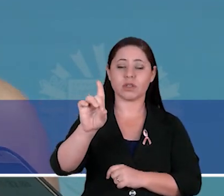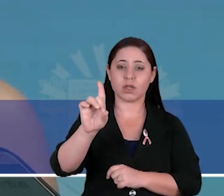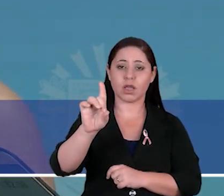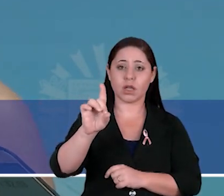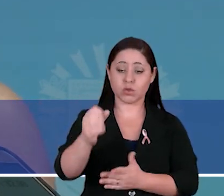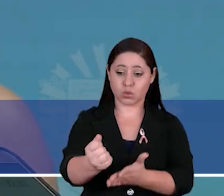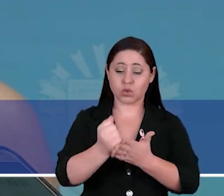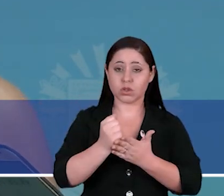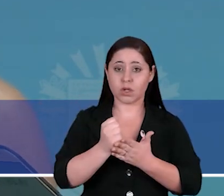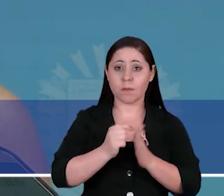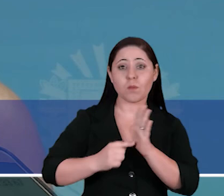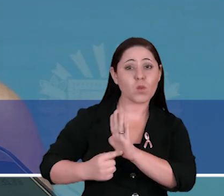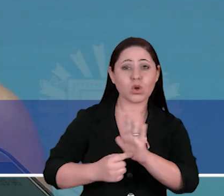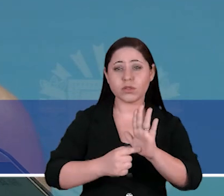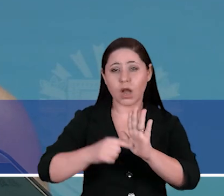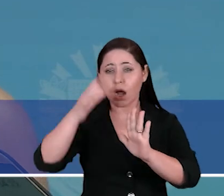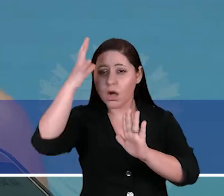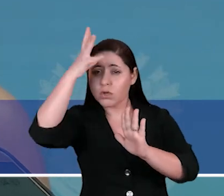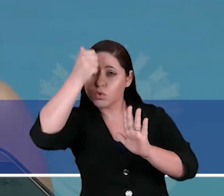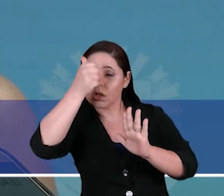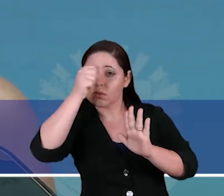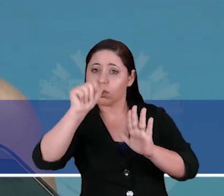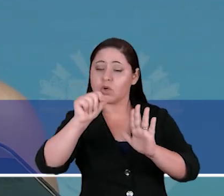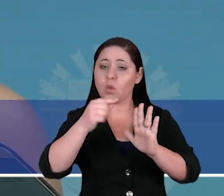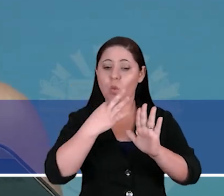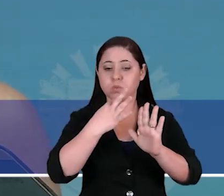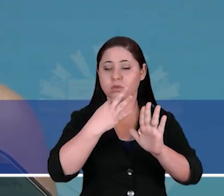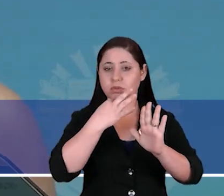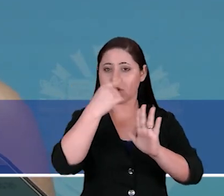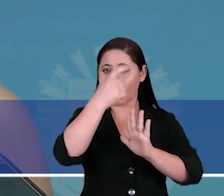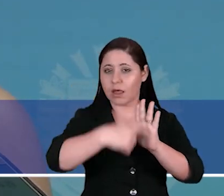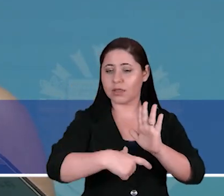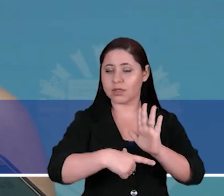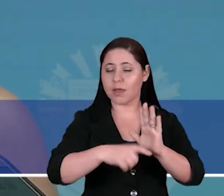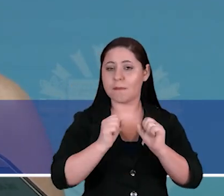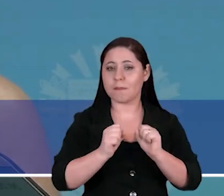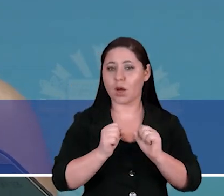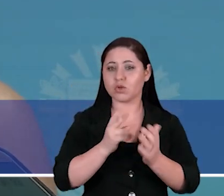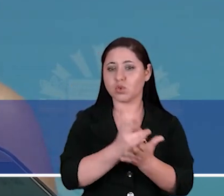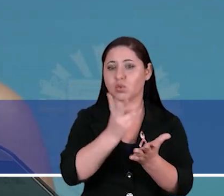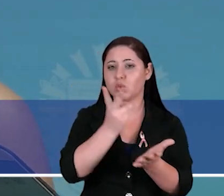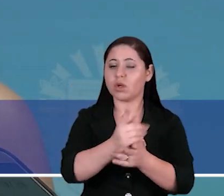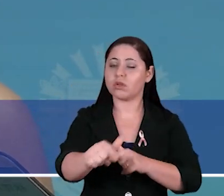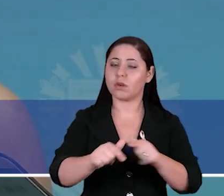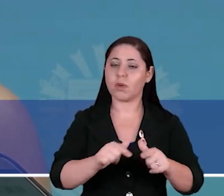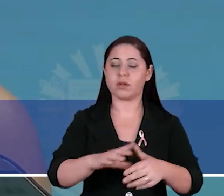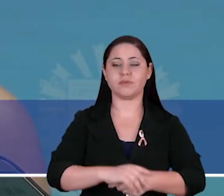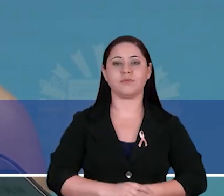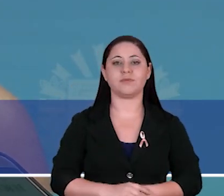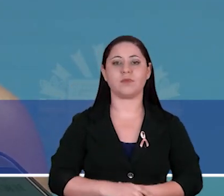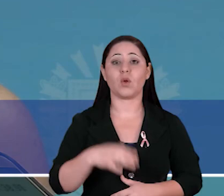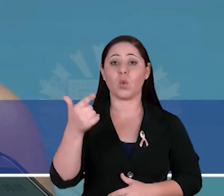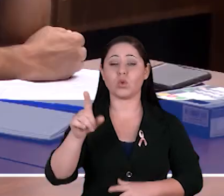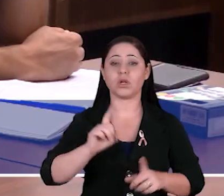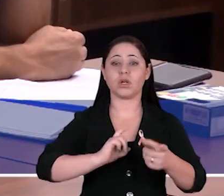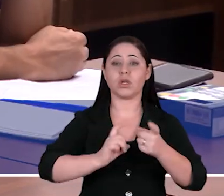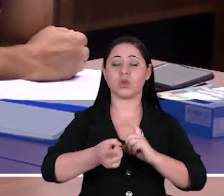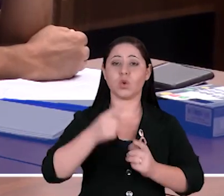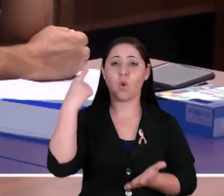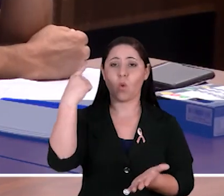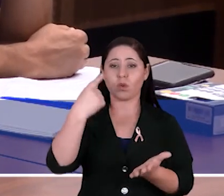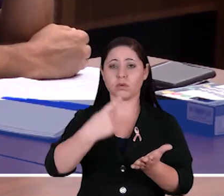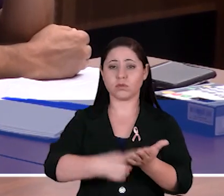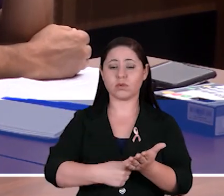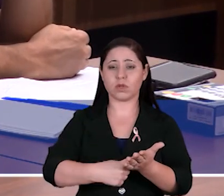UFGD estar aqui presente, trazer os seus resultados, para que as pessoas conheçam e a gente possa seguir adiante com os nossos trabalhos. A